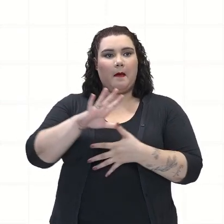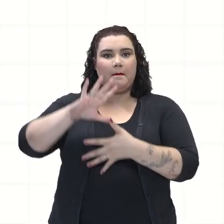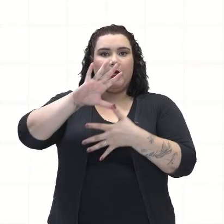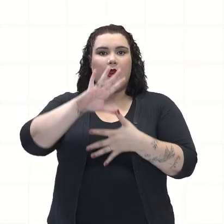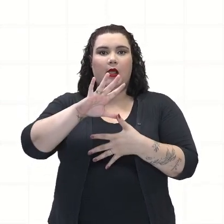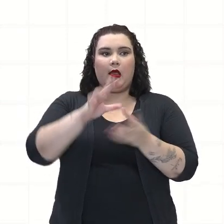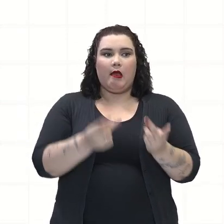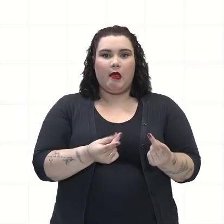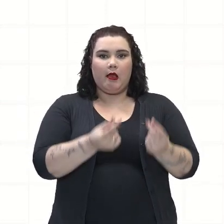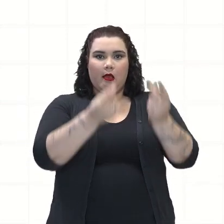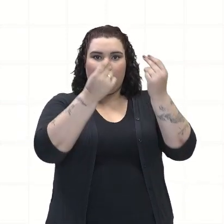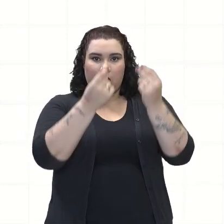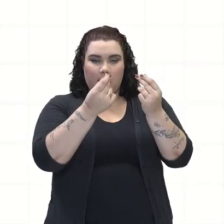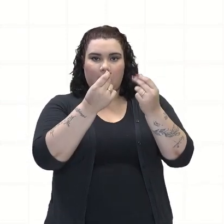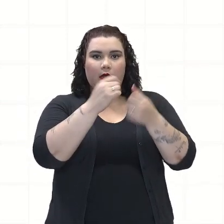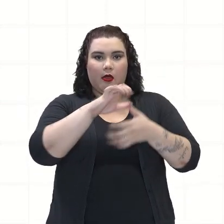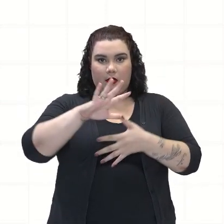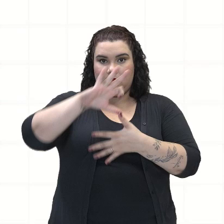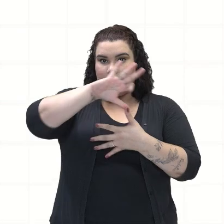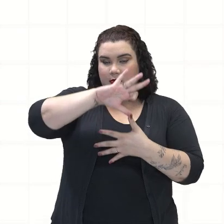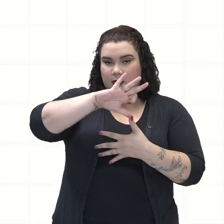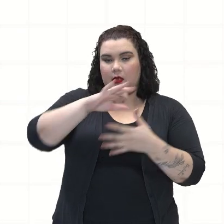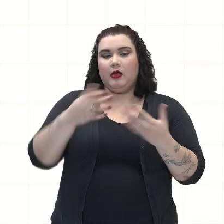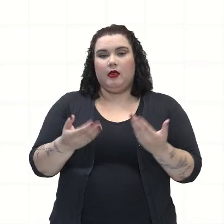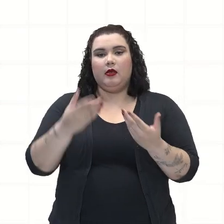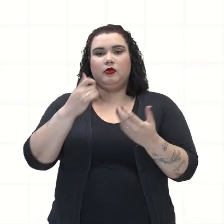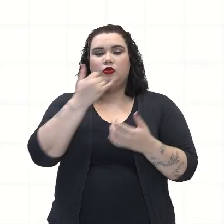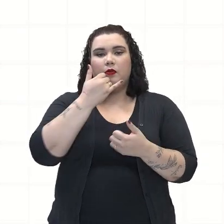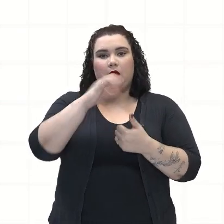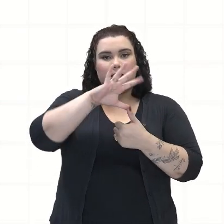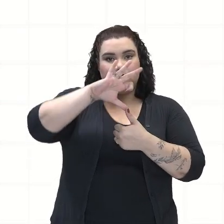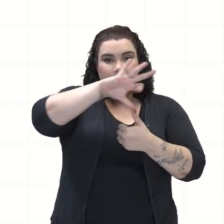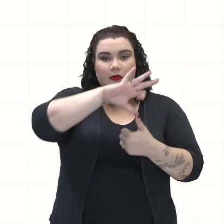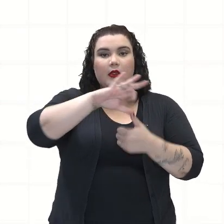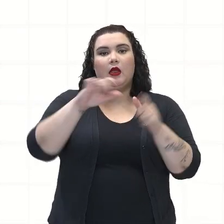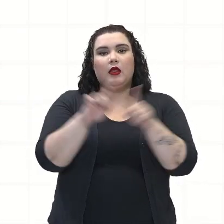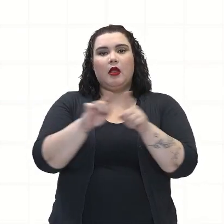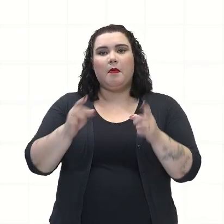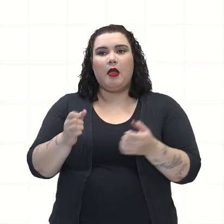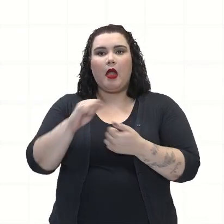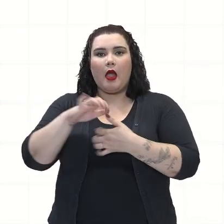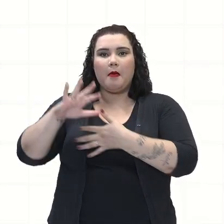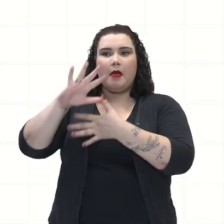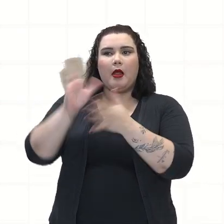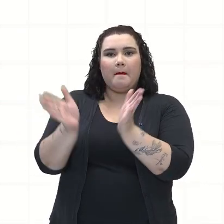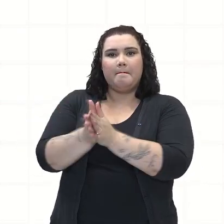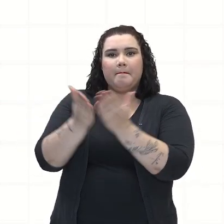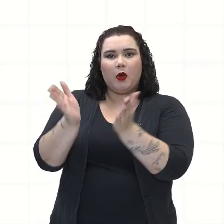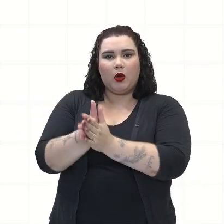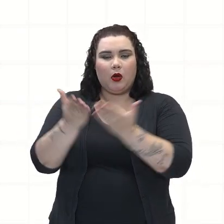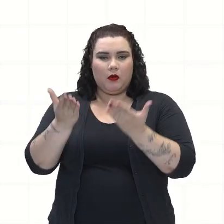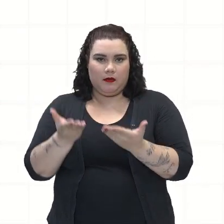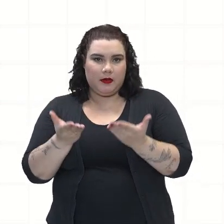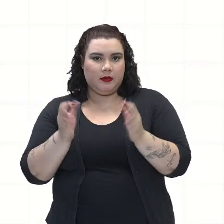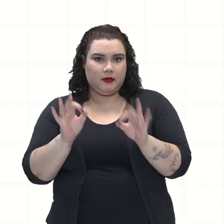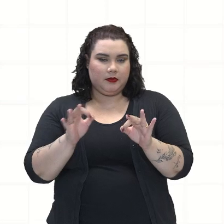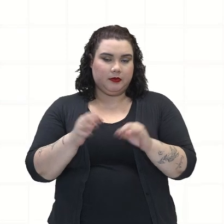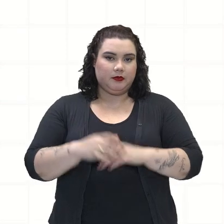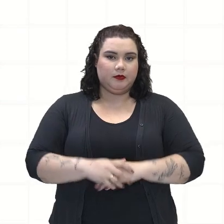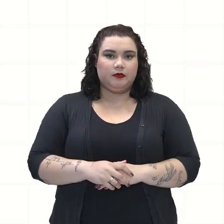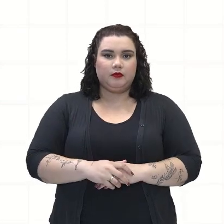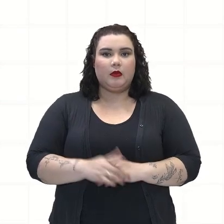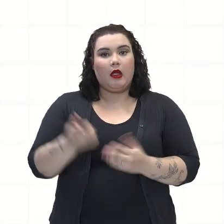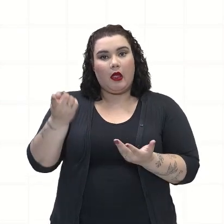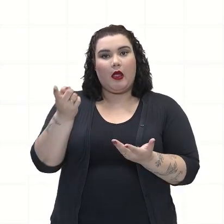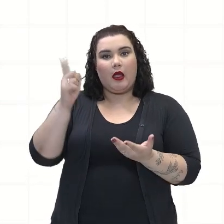a América anglo-saxônica, e uma América mais pobre, que sofre com problemas relacionados, por exemplo, às desigualdades sociais, tá certo? Que